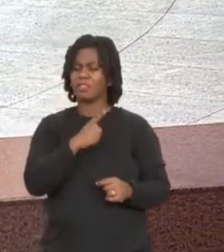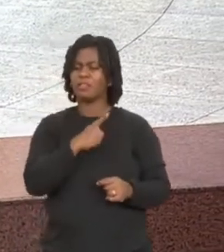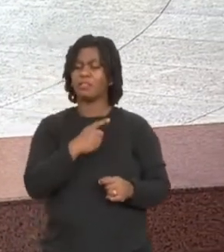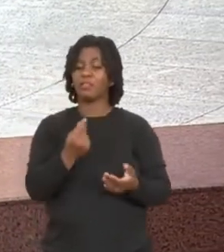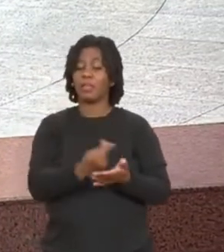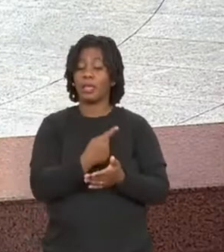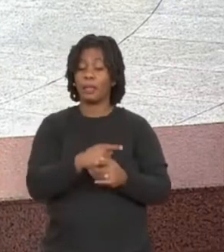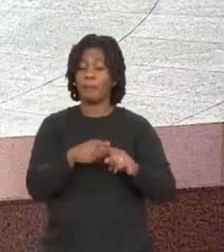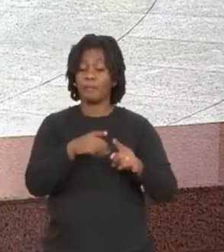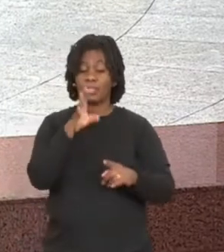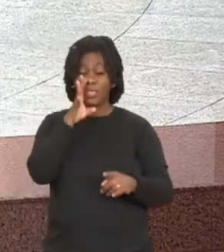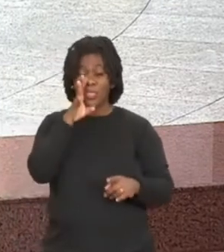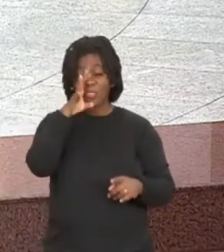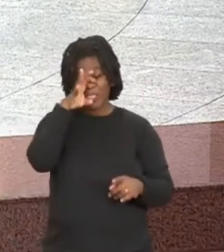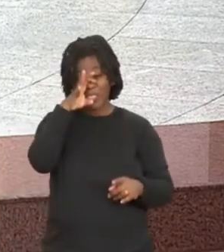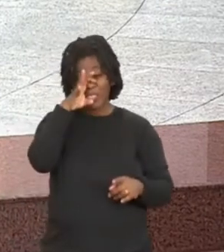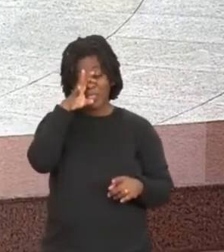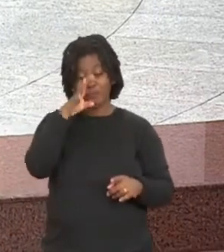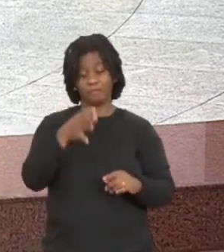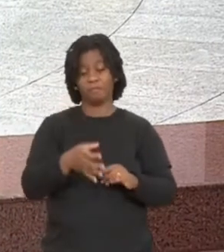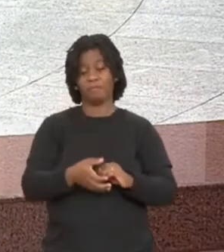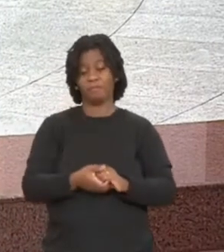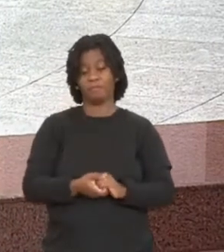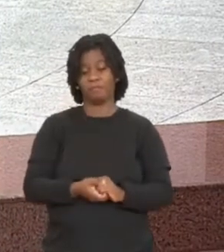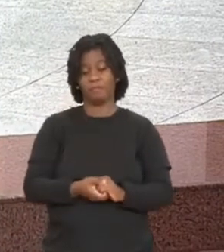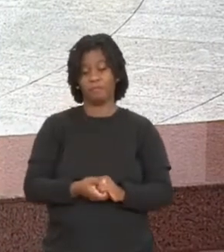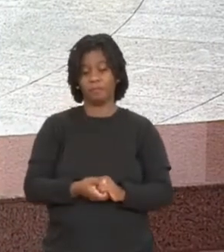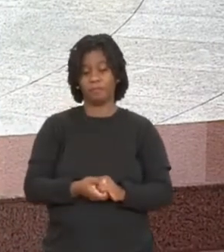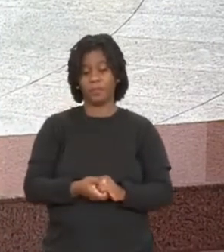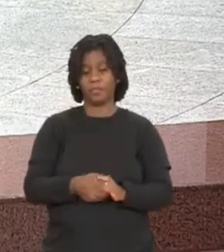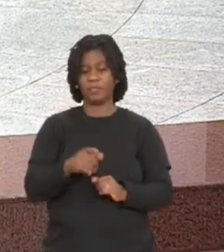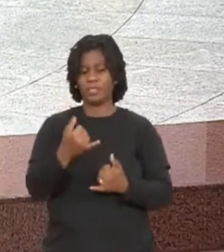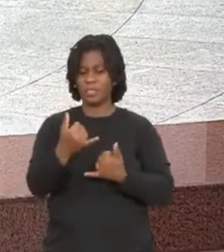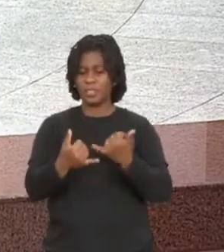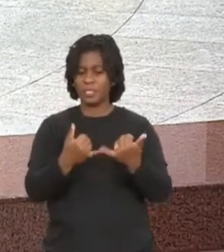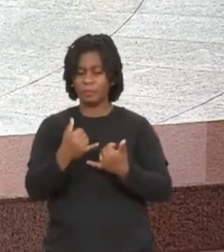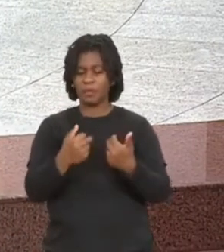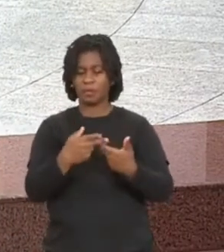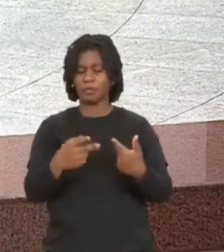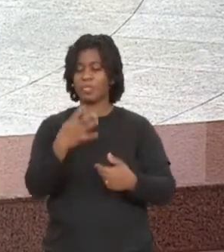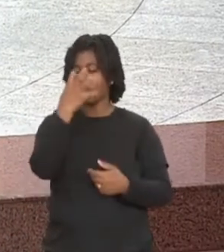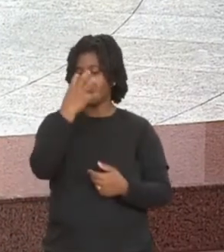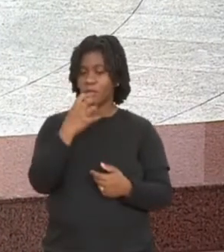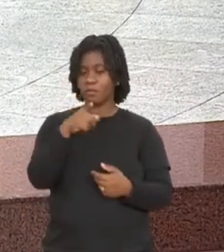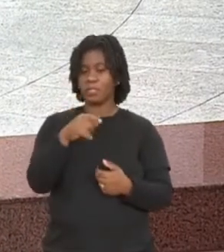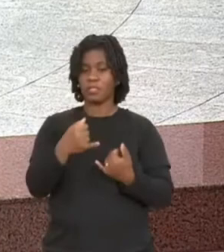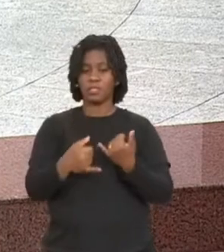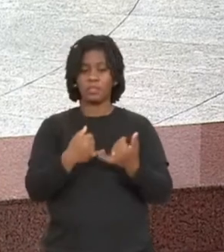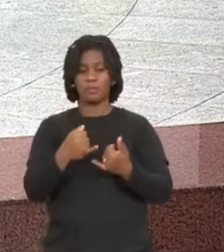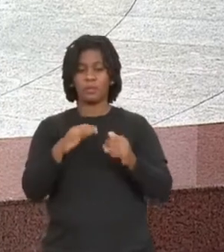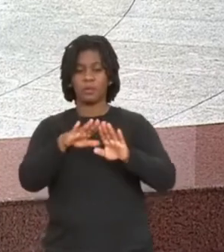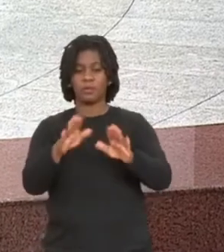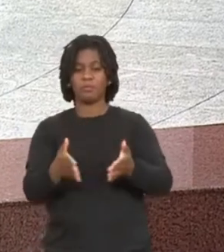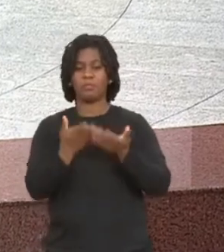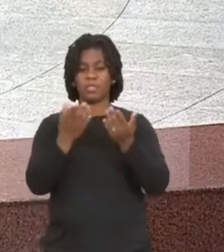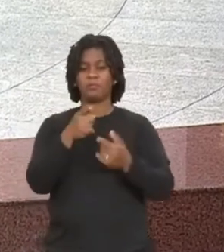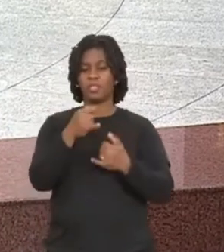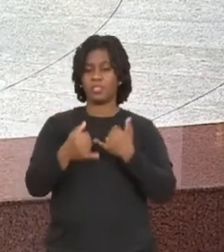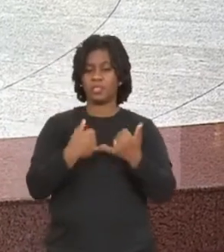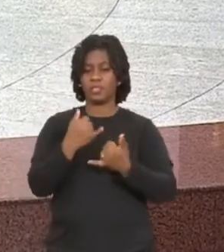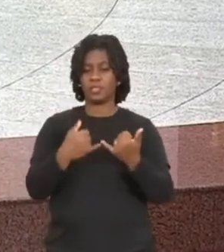mas você insiste. Você brinca com coisas sérias, você brinca com altar, você brinca